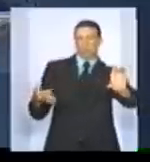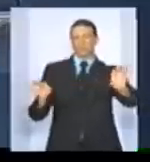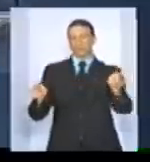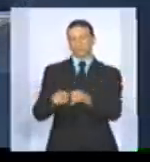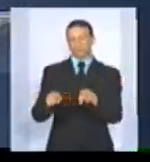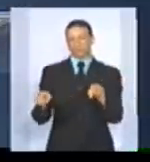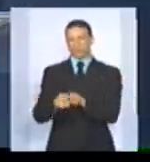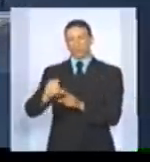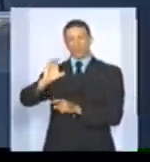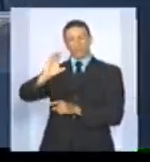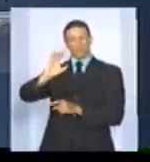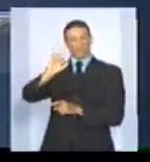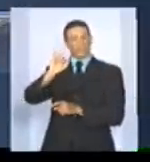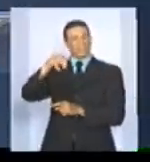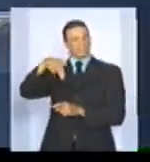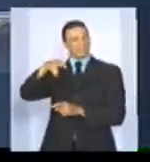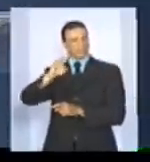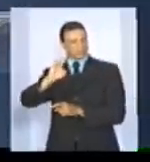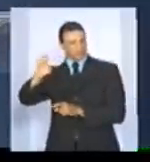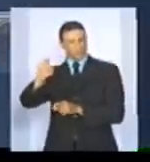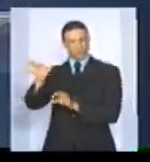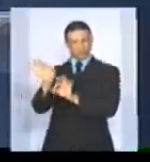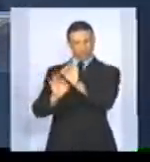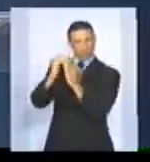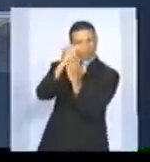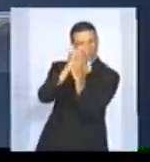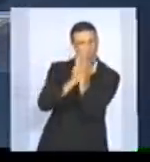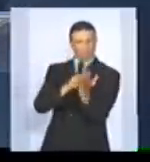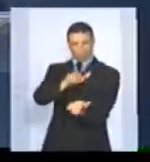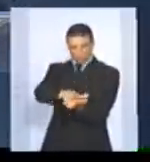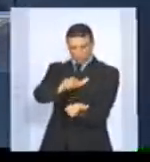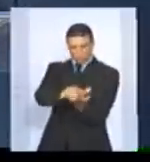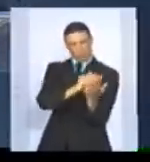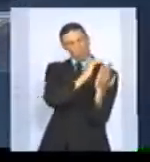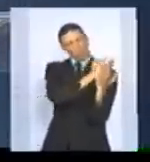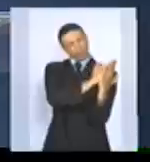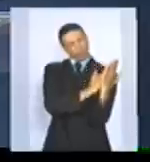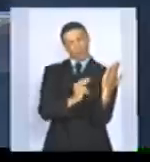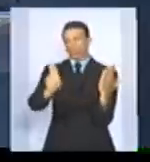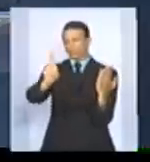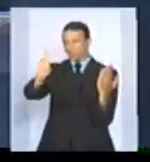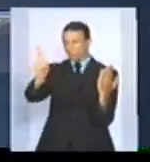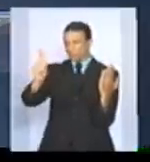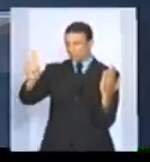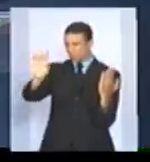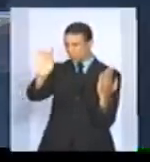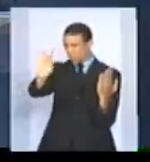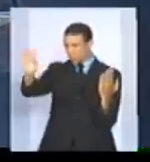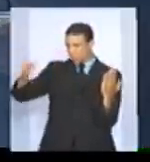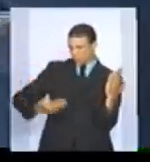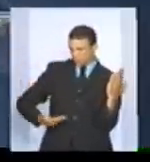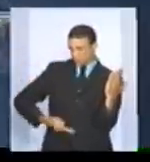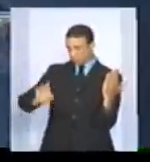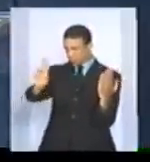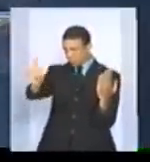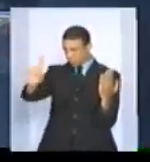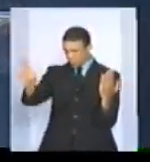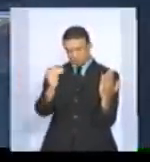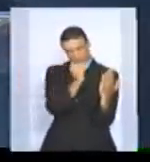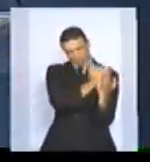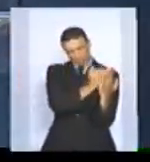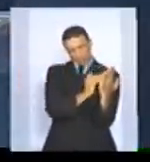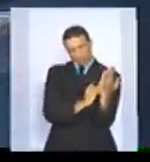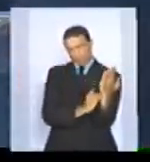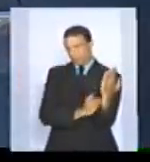na ANCINE relação, papel, com a identificação dos profissionais de que trata o caput do artigo.